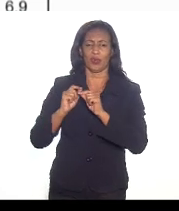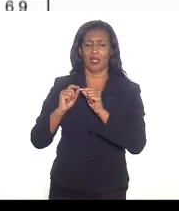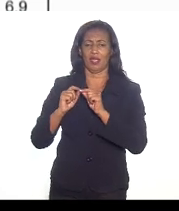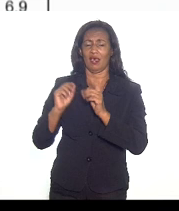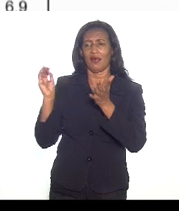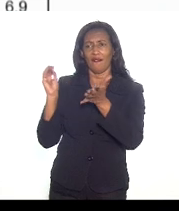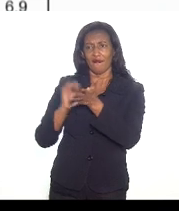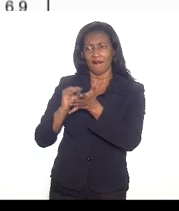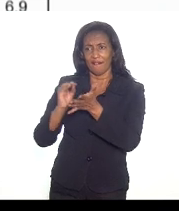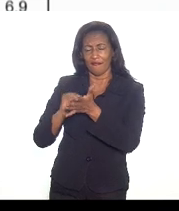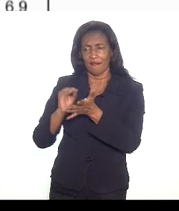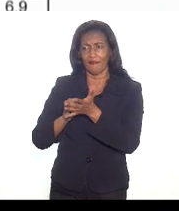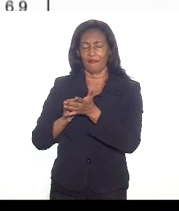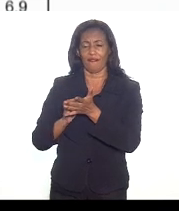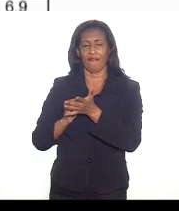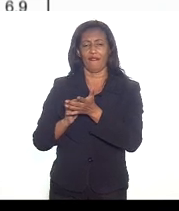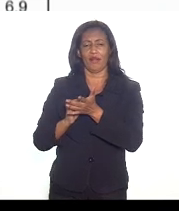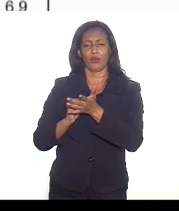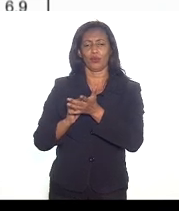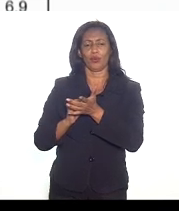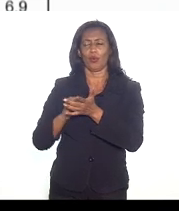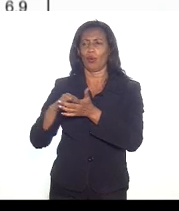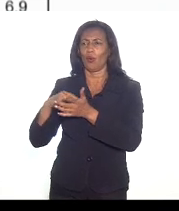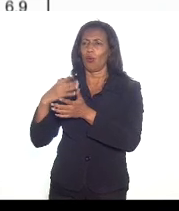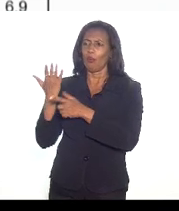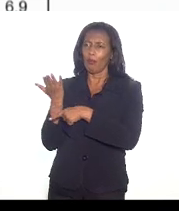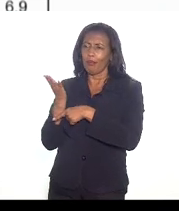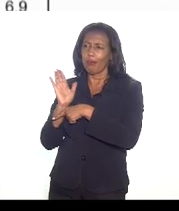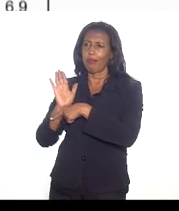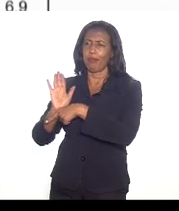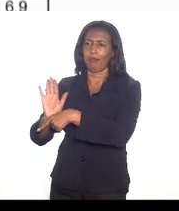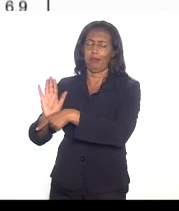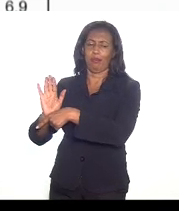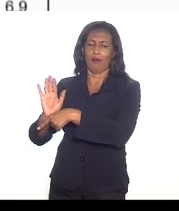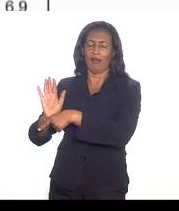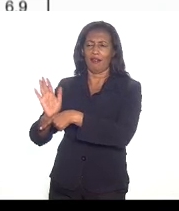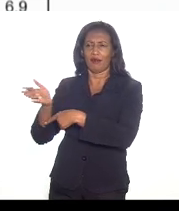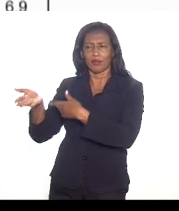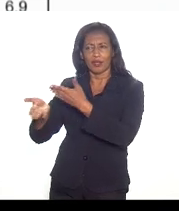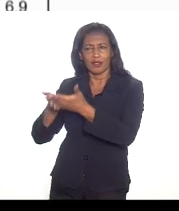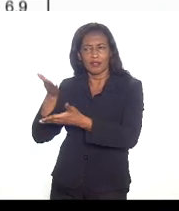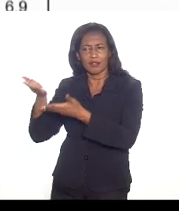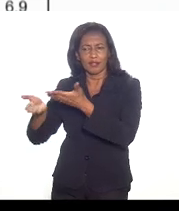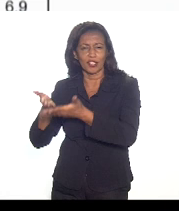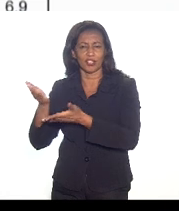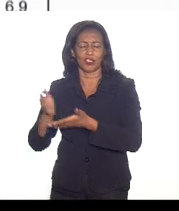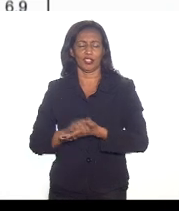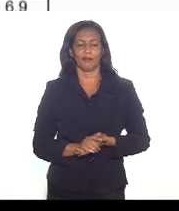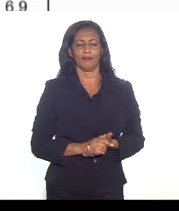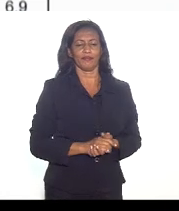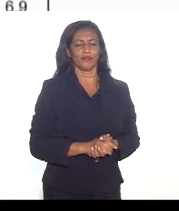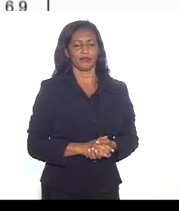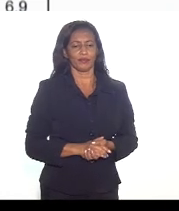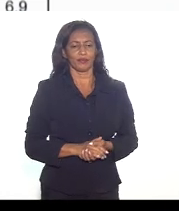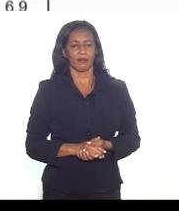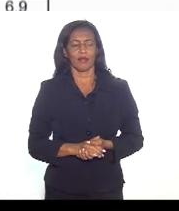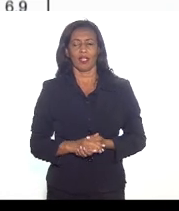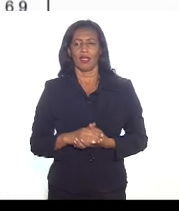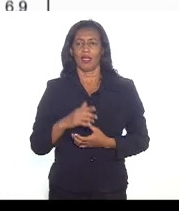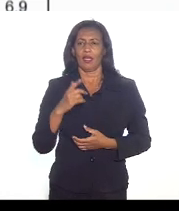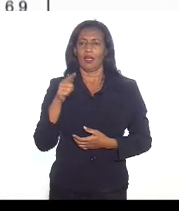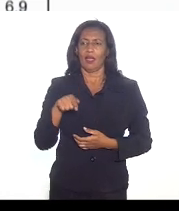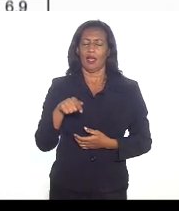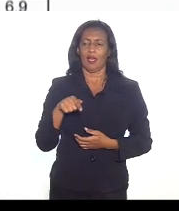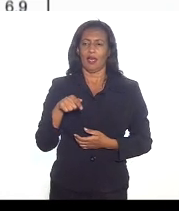ter sido feita em 75. Né? E, com isso, a Guanabara tinha um privilégio tributário. Ela ficava